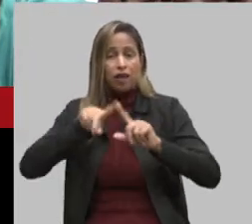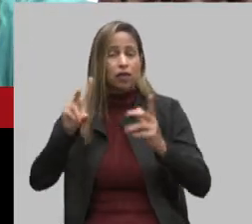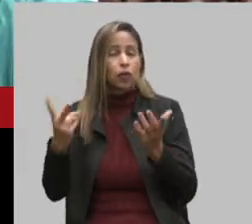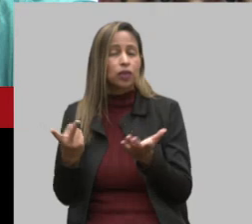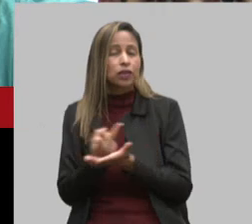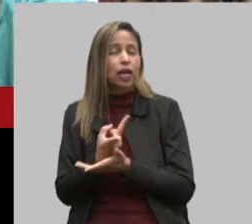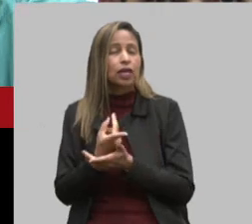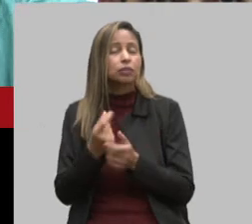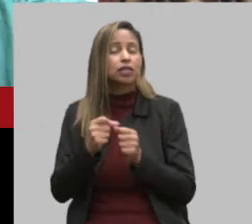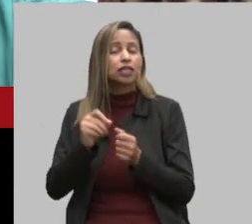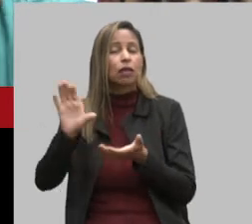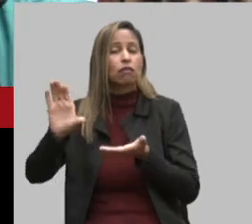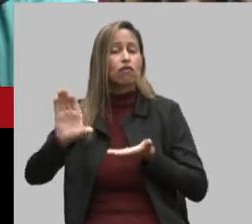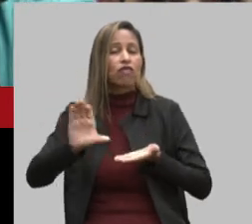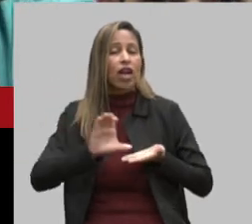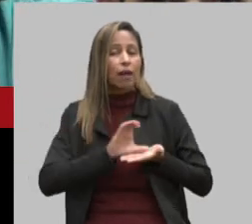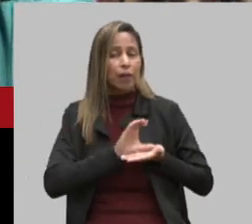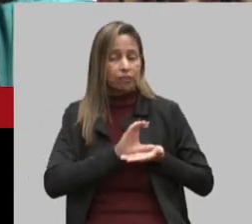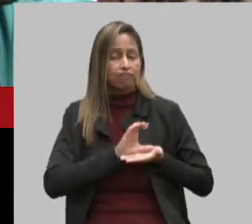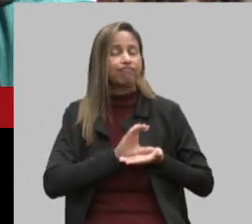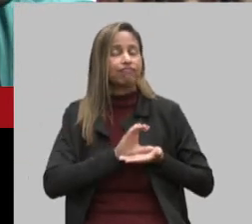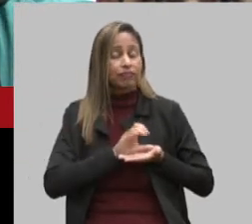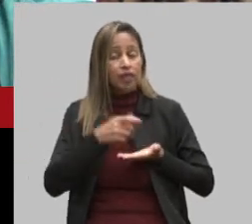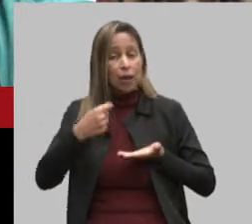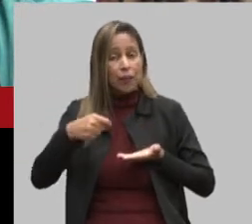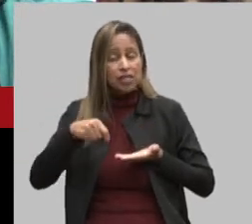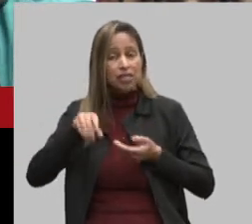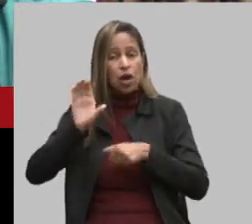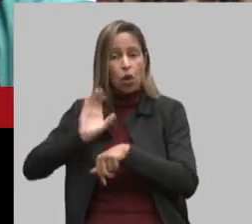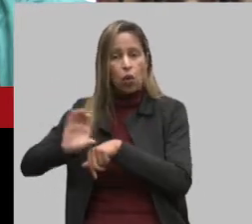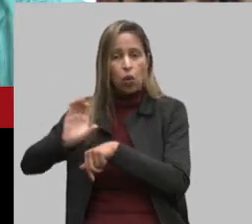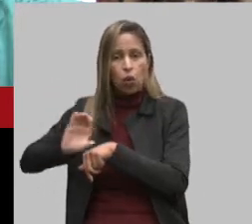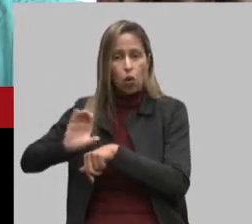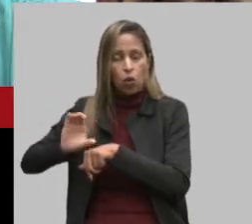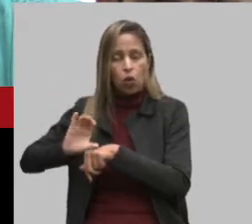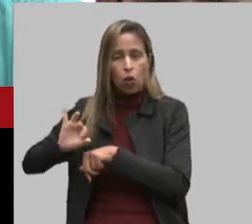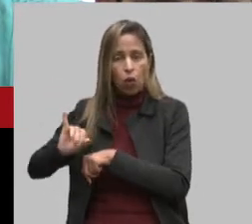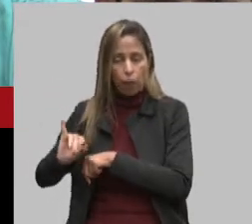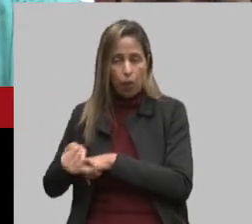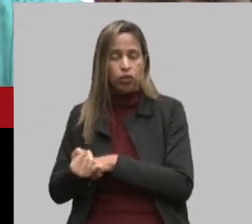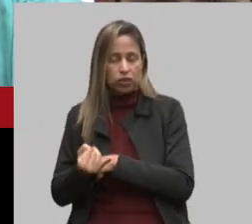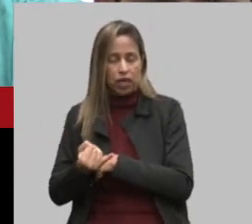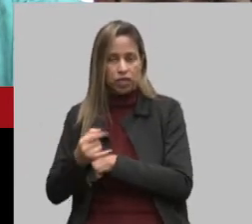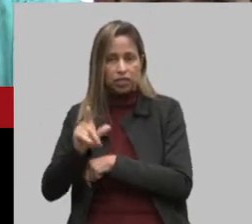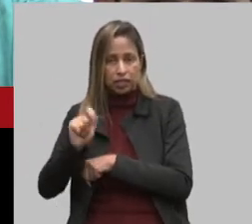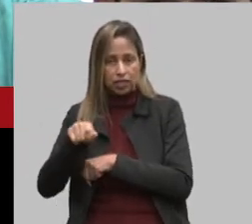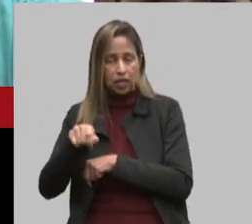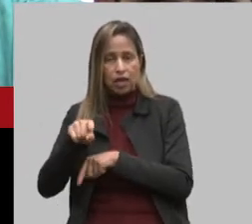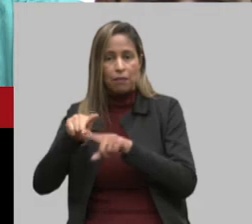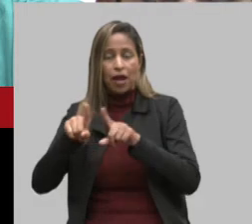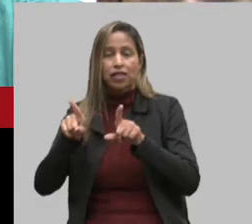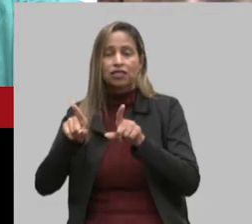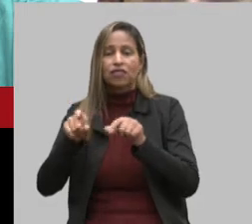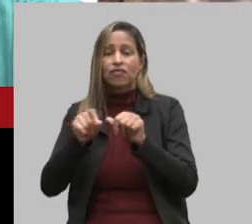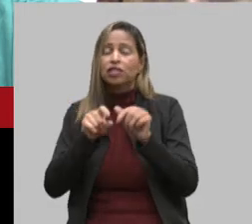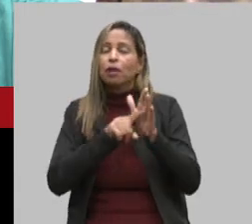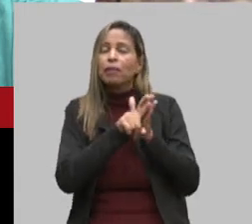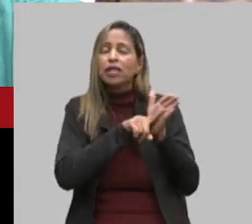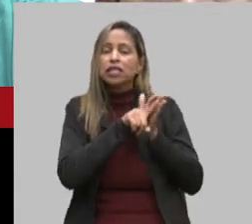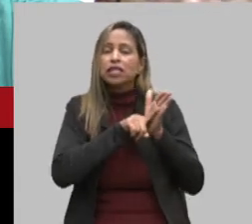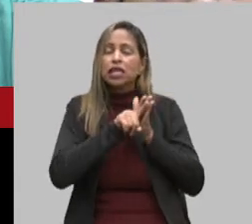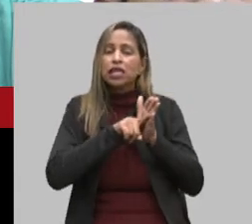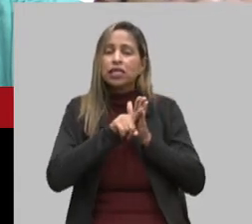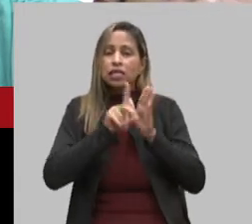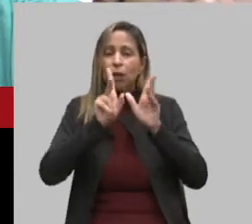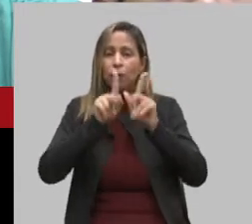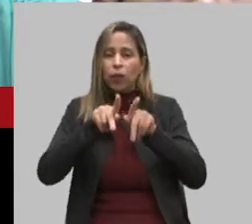uma verba sobre isso acho que precisa de cursos de oportunidades e a gente tinha feito uma pesquisa os professor deixa de